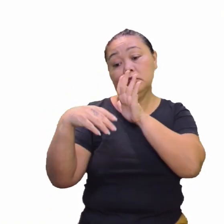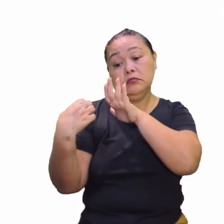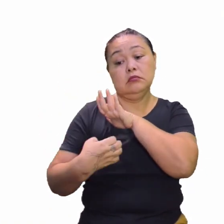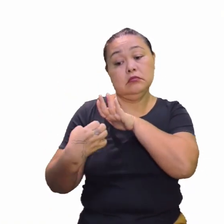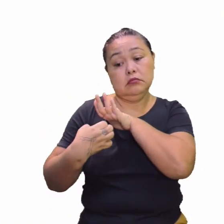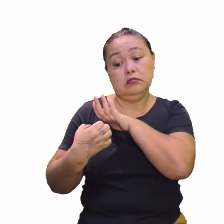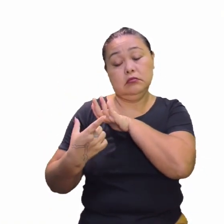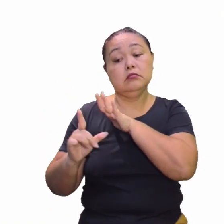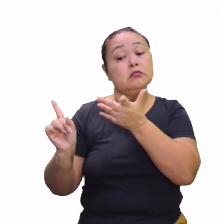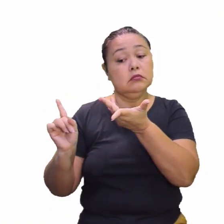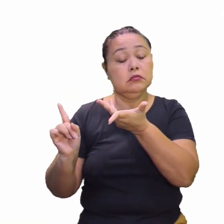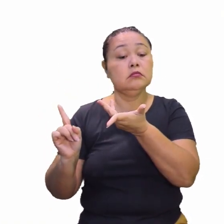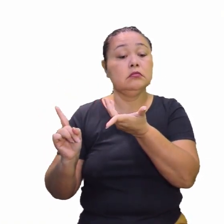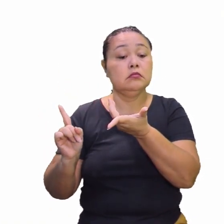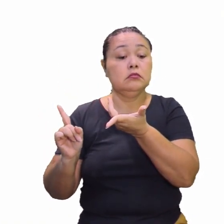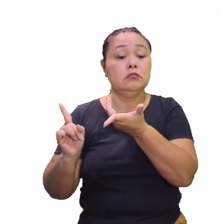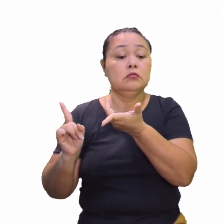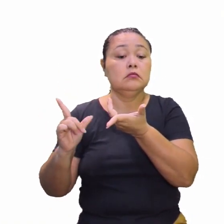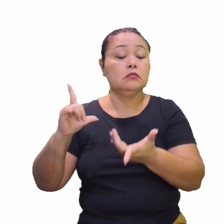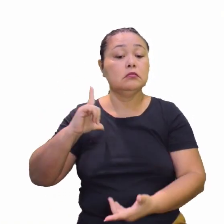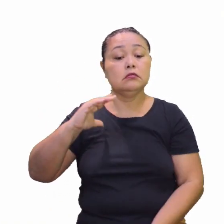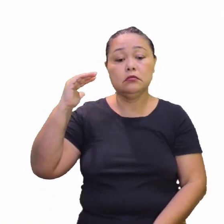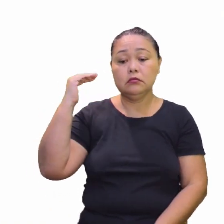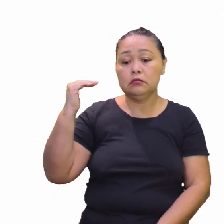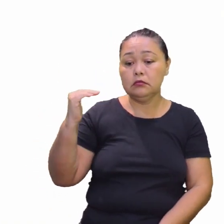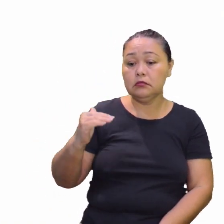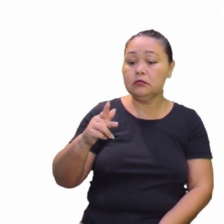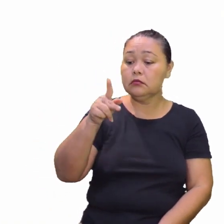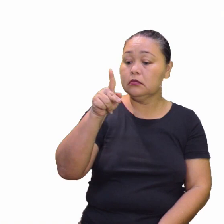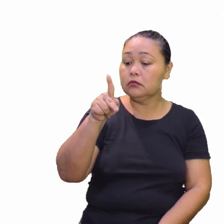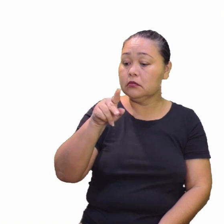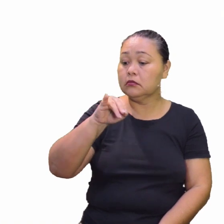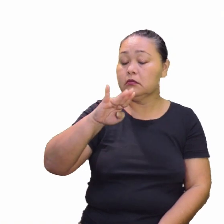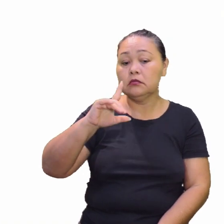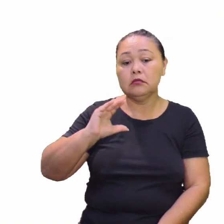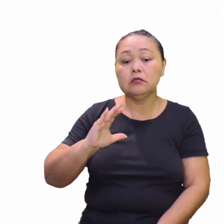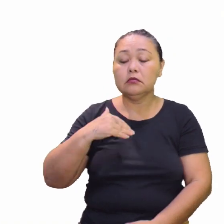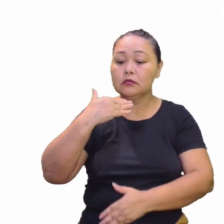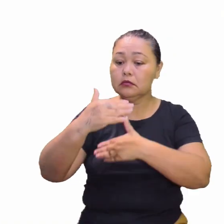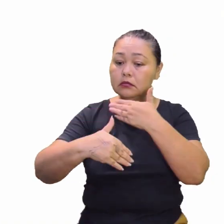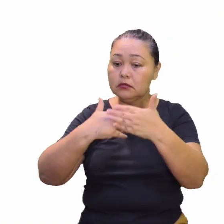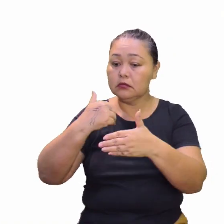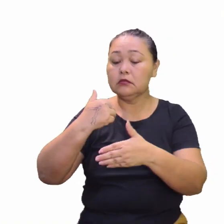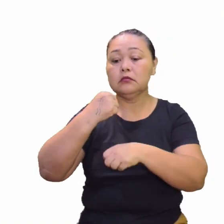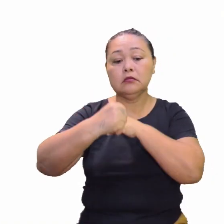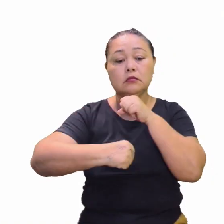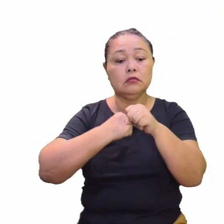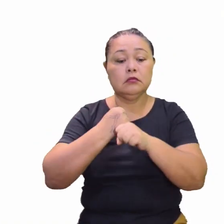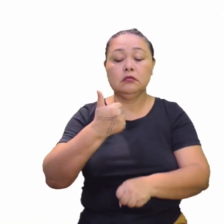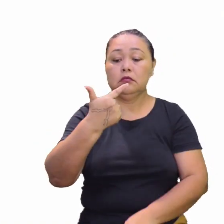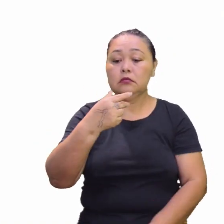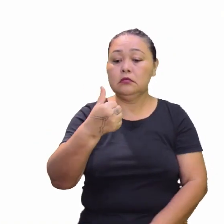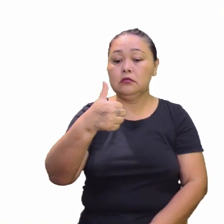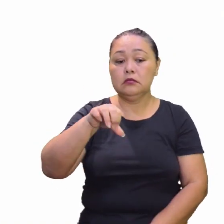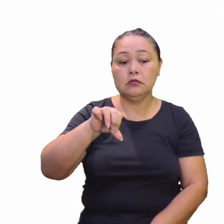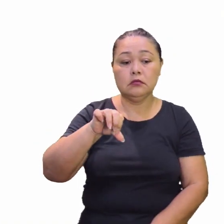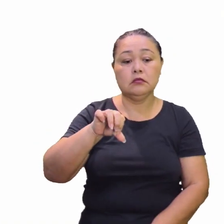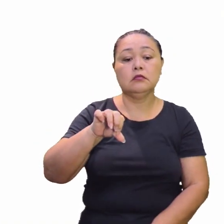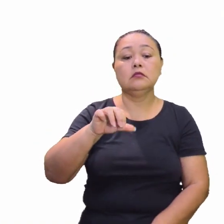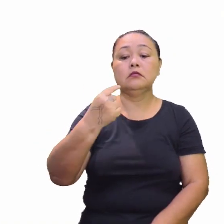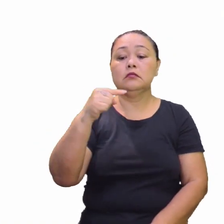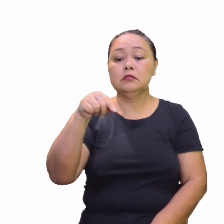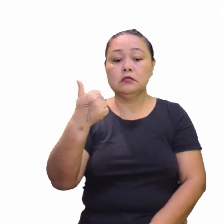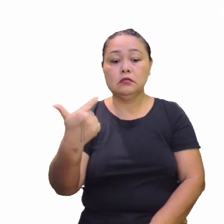Rogério? Muito bem. Então, nós temos aí a questão do PIB do Brasil e as projeções anuais. 2019, o